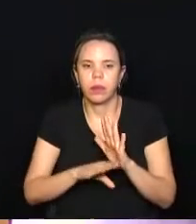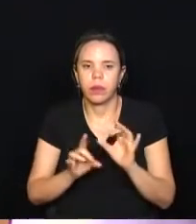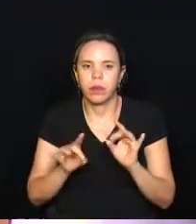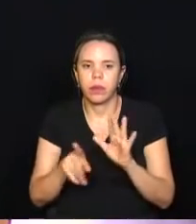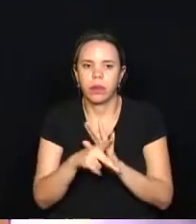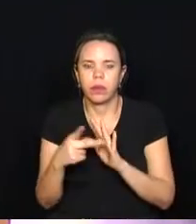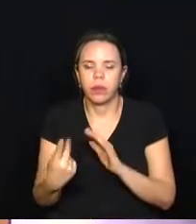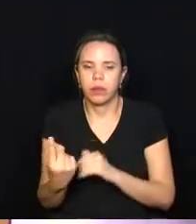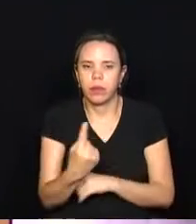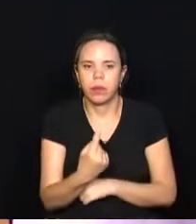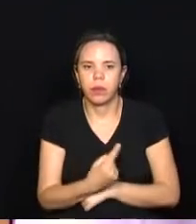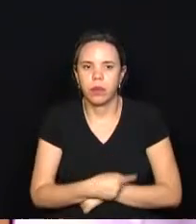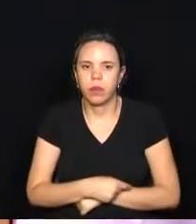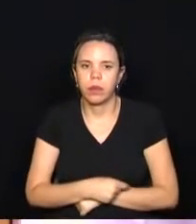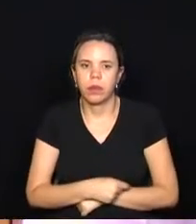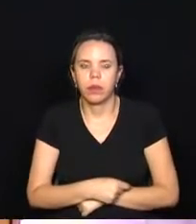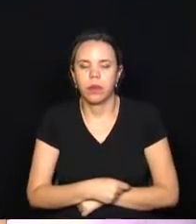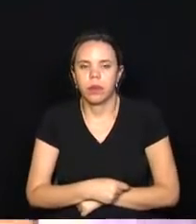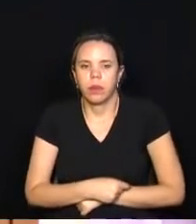específicos para cada um deles. Né.